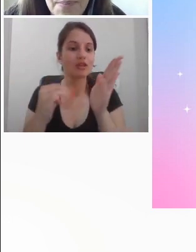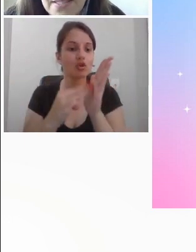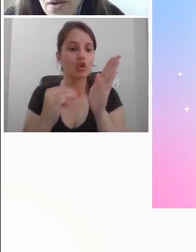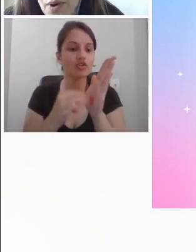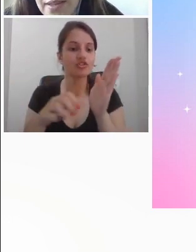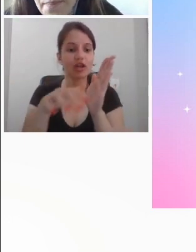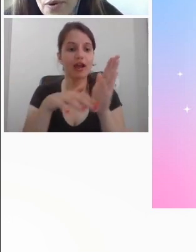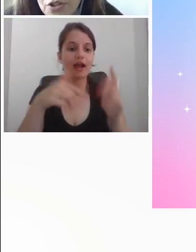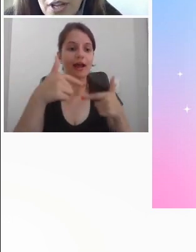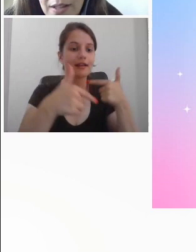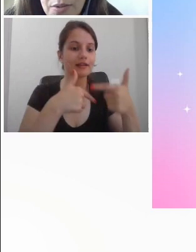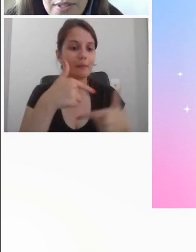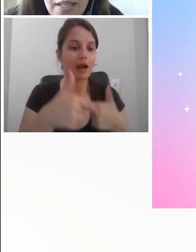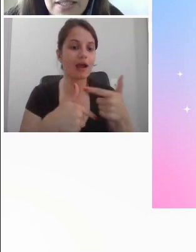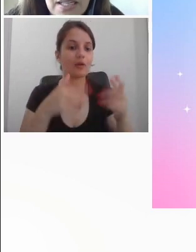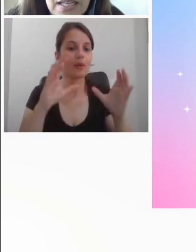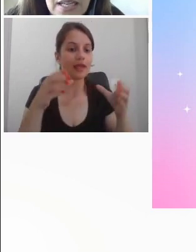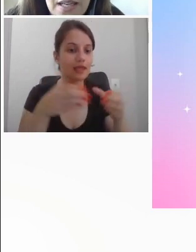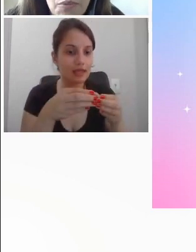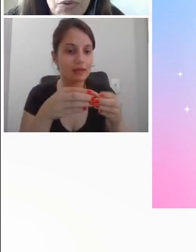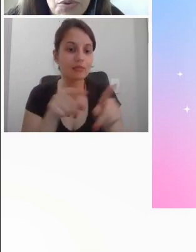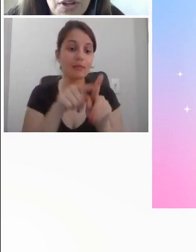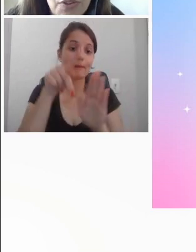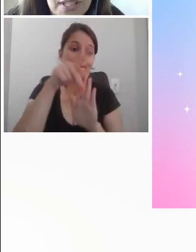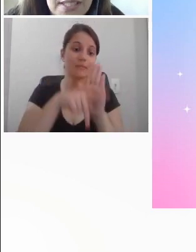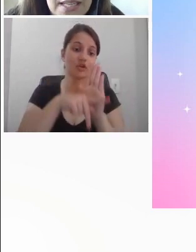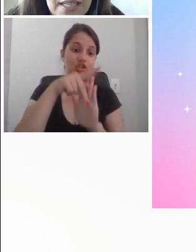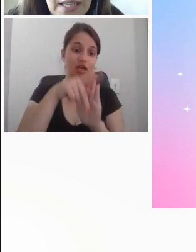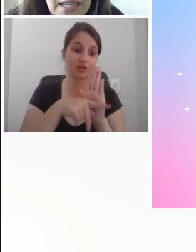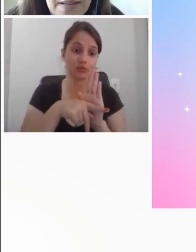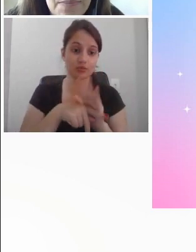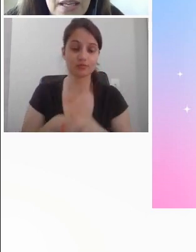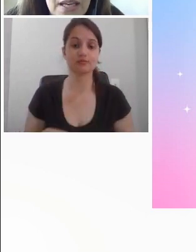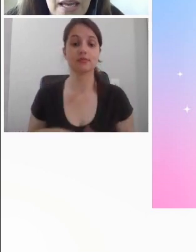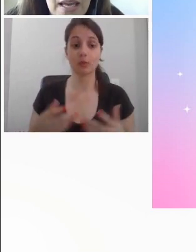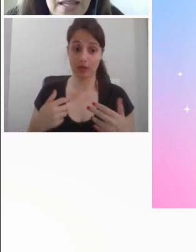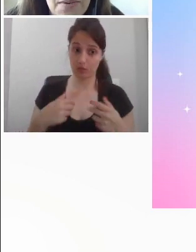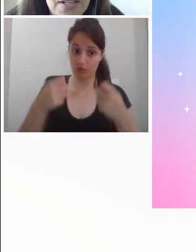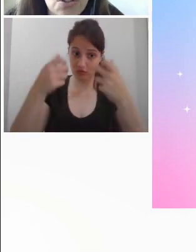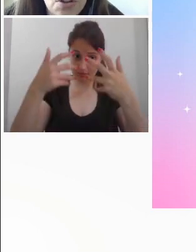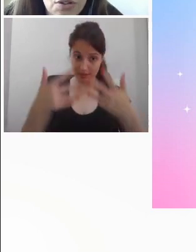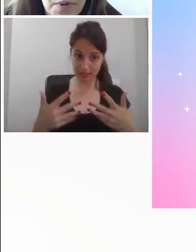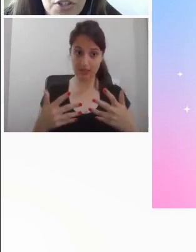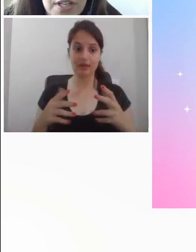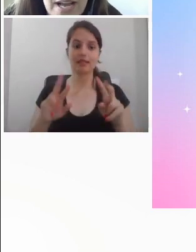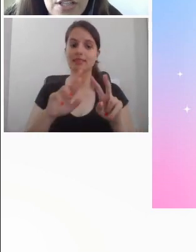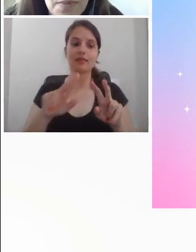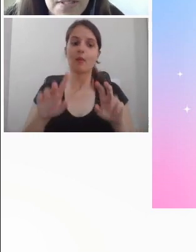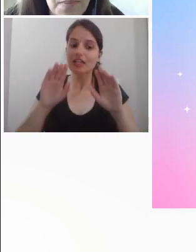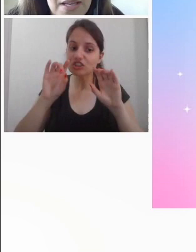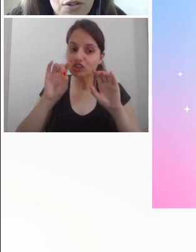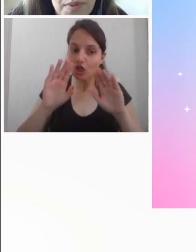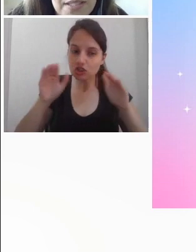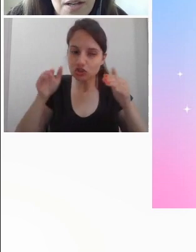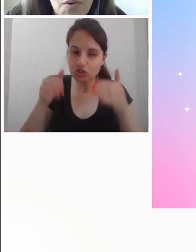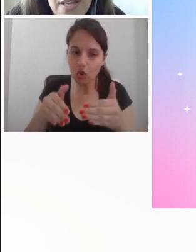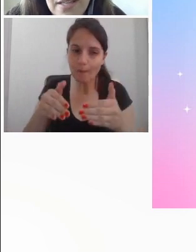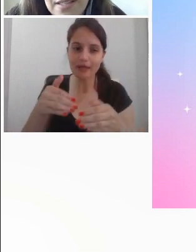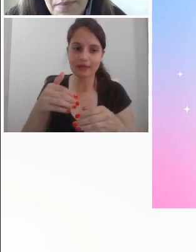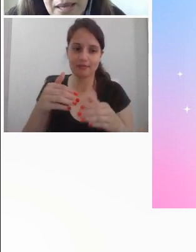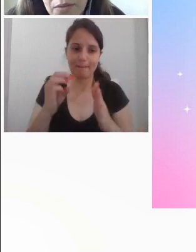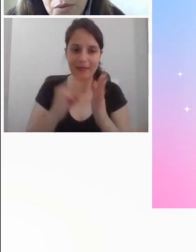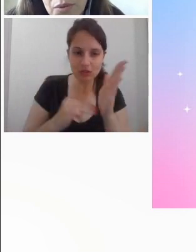equipes ou até projetos né E muito do que eu vou trazer aqui eh não é só sobre agilidade mas também é sobre